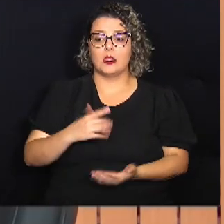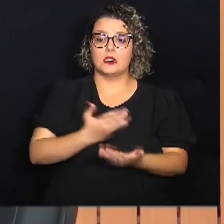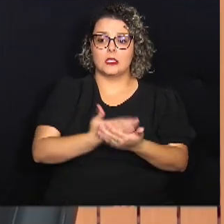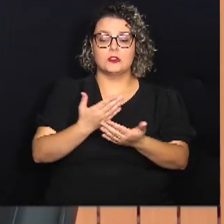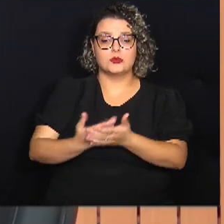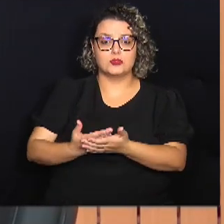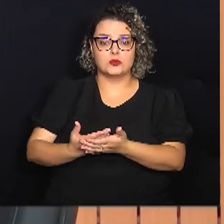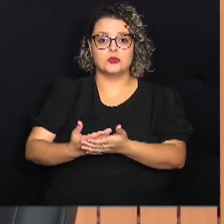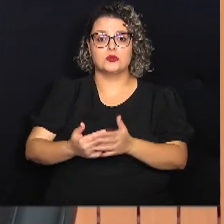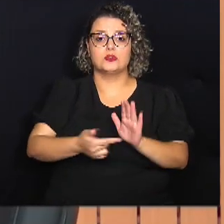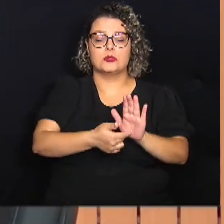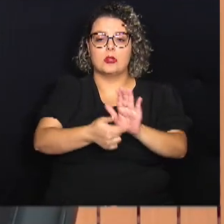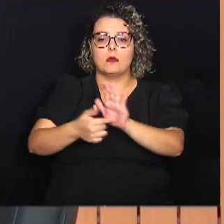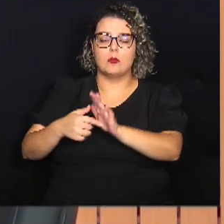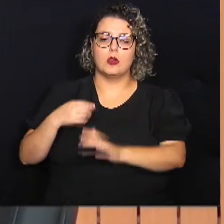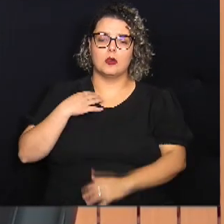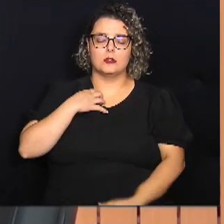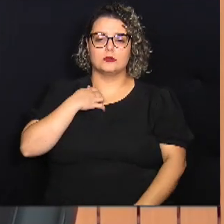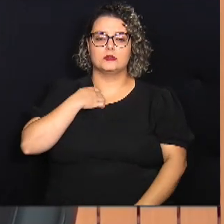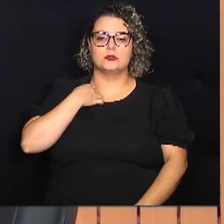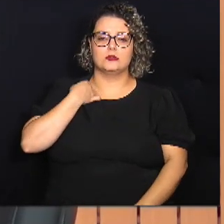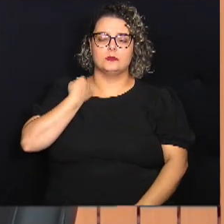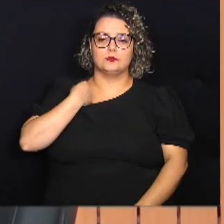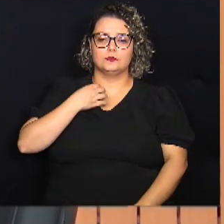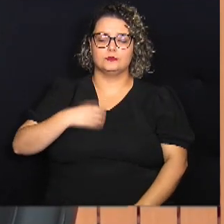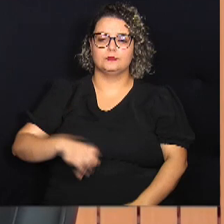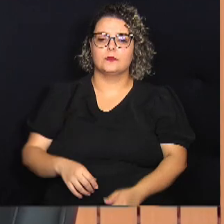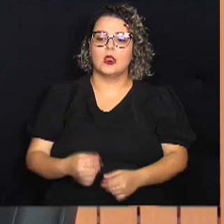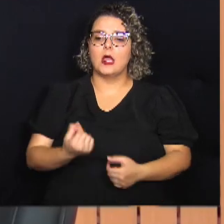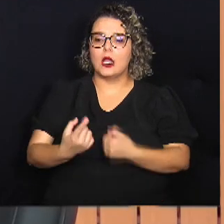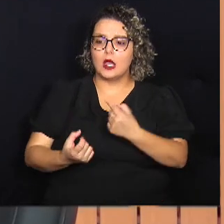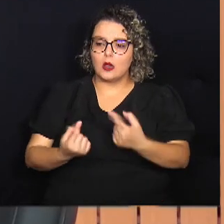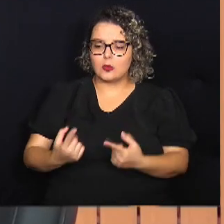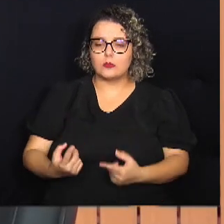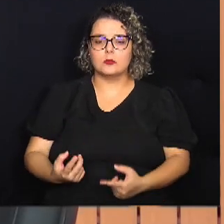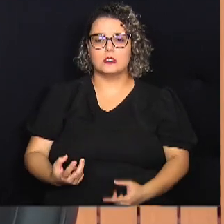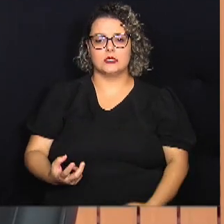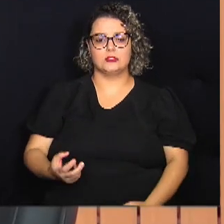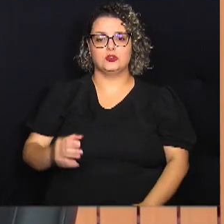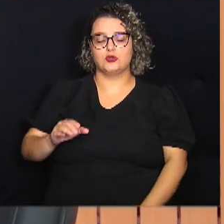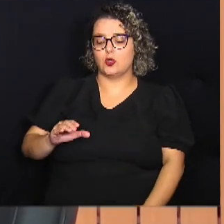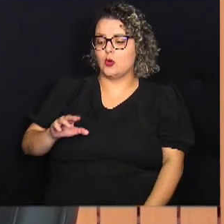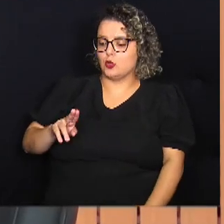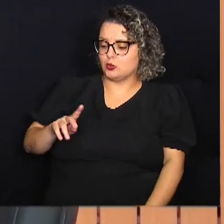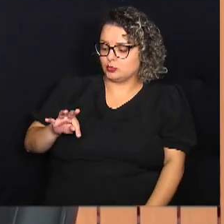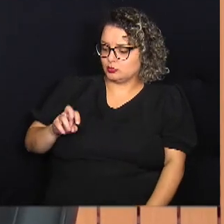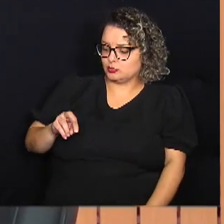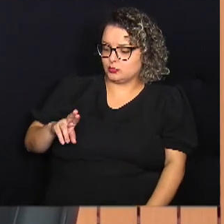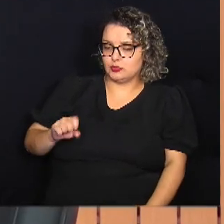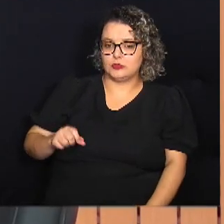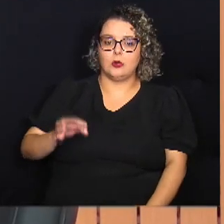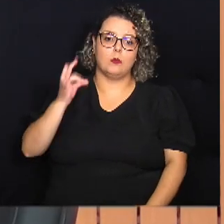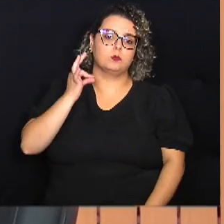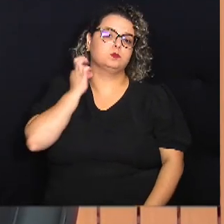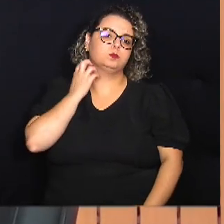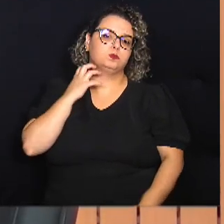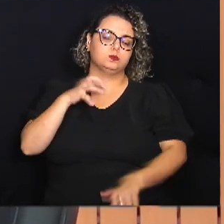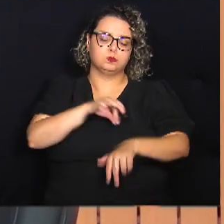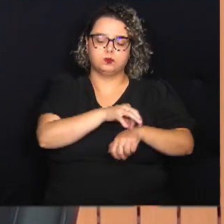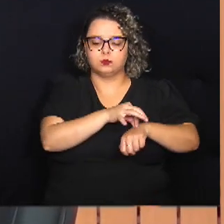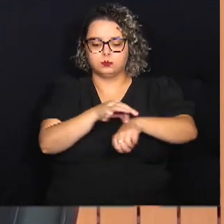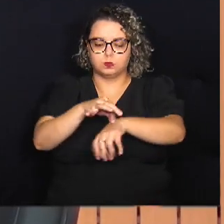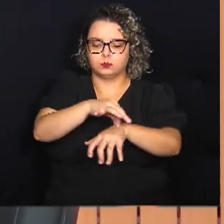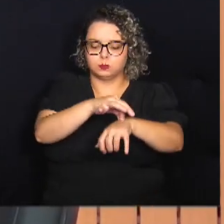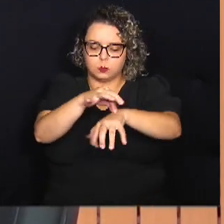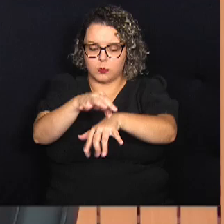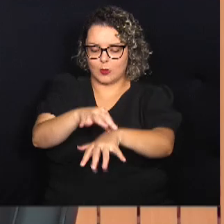demonstram que algumas culturas polinizadas por abelhas apresentam não só uma produção